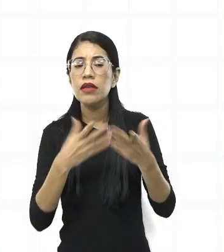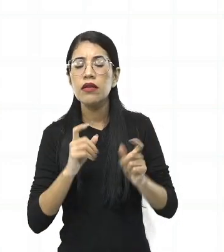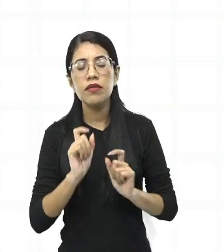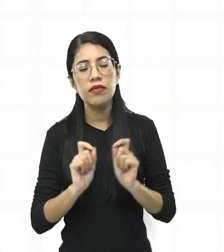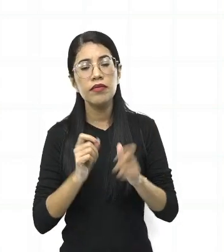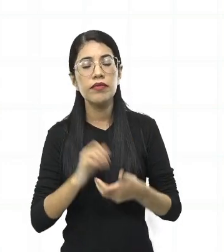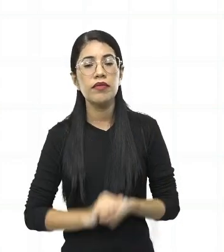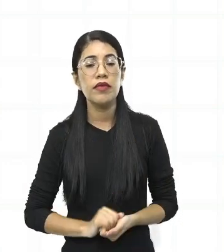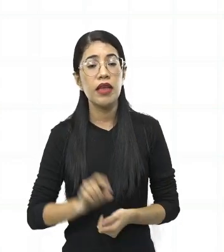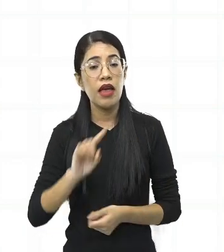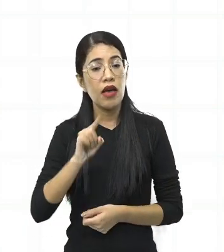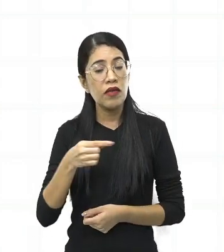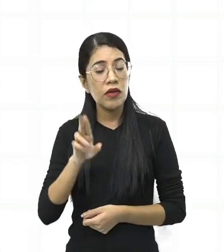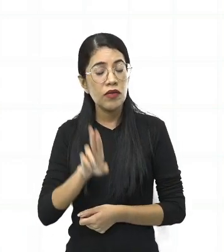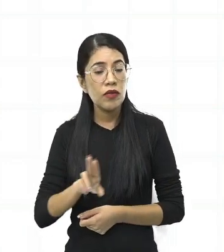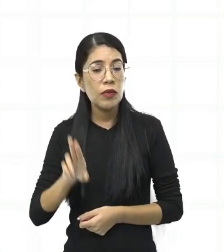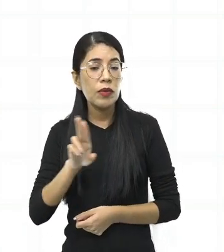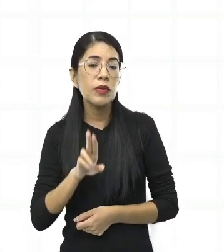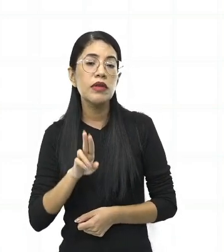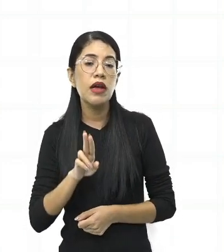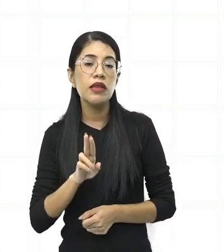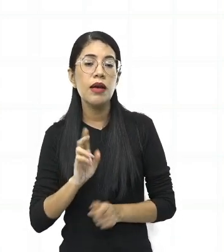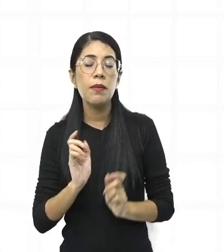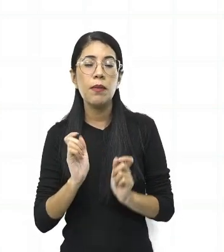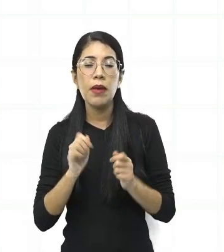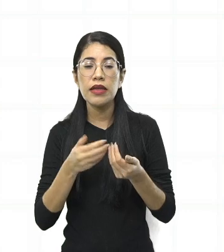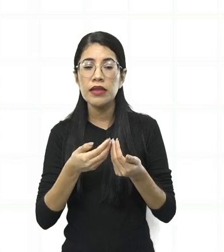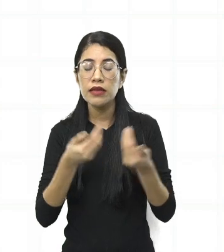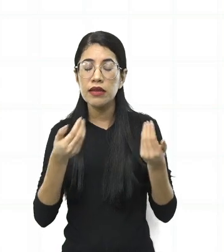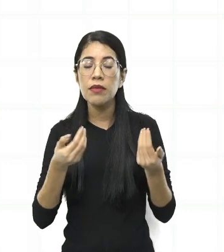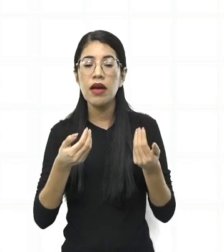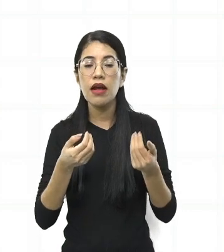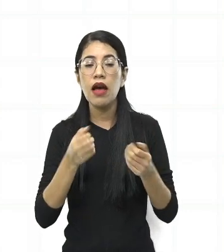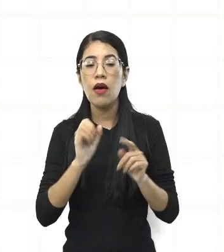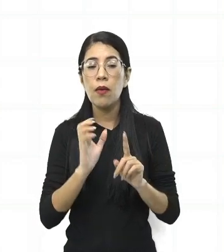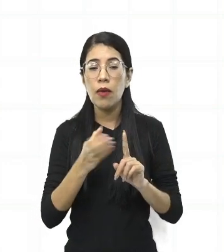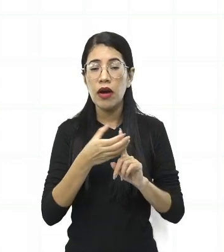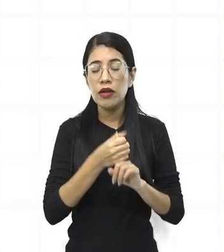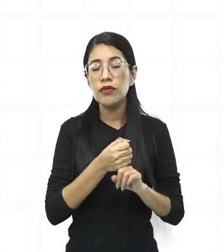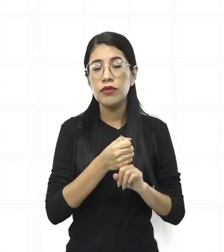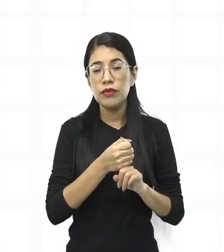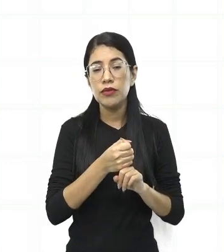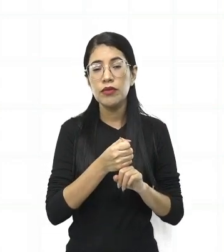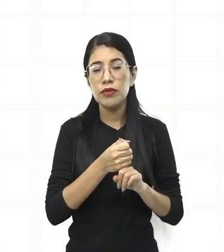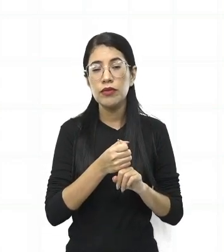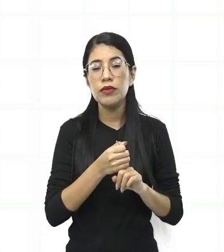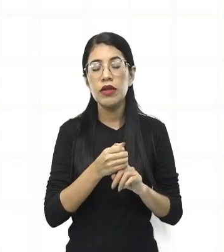A vírgula foi empregada para isolar o adjunto adverbial